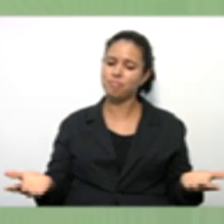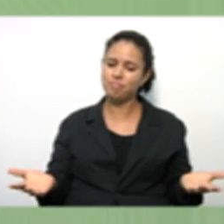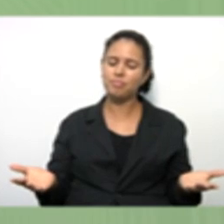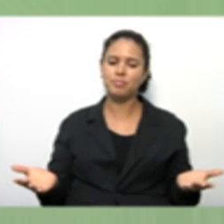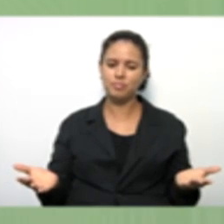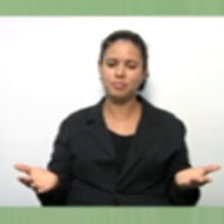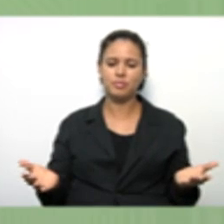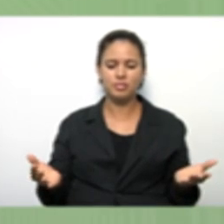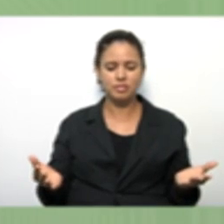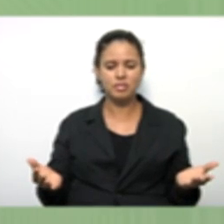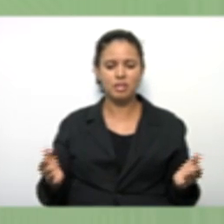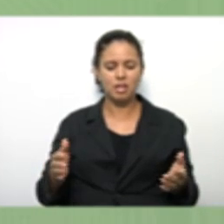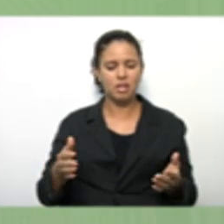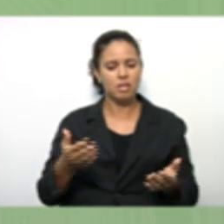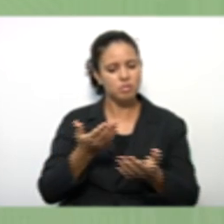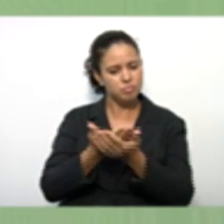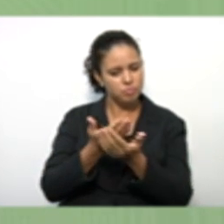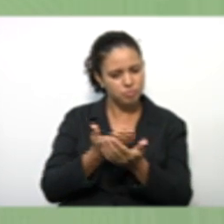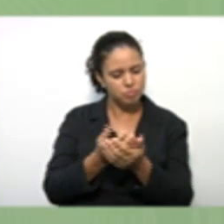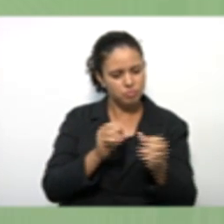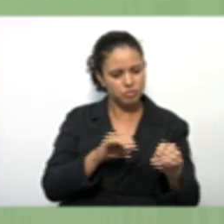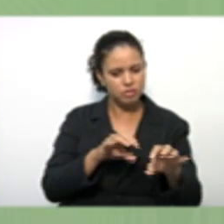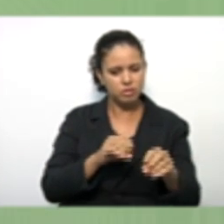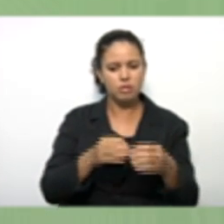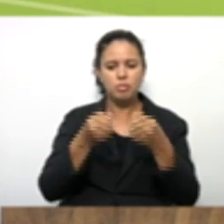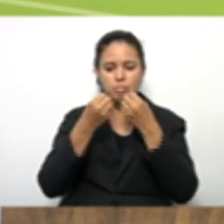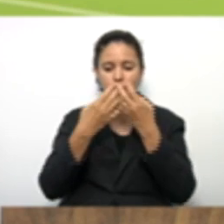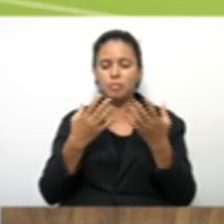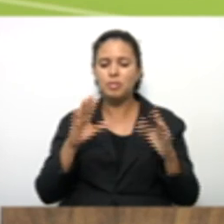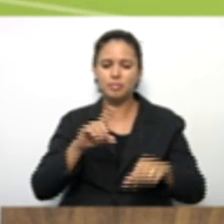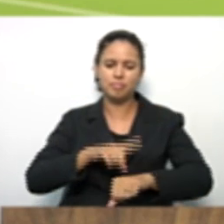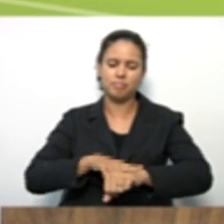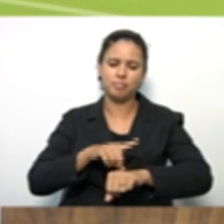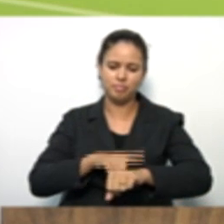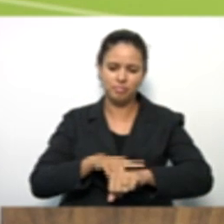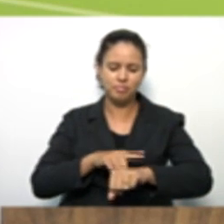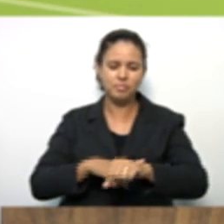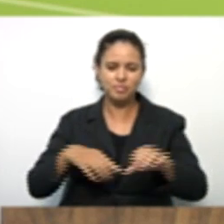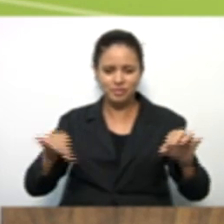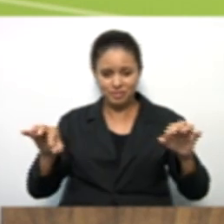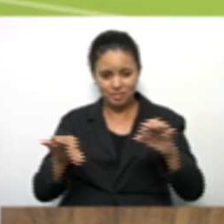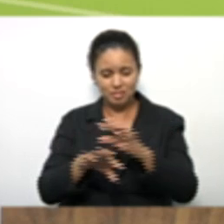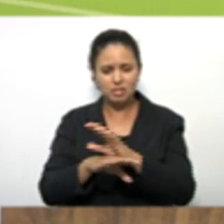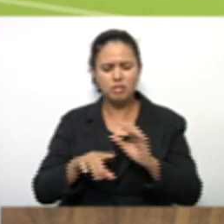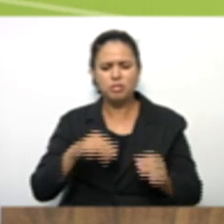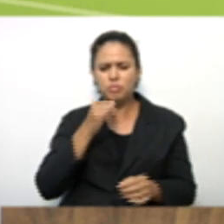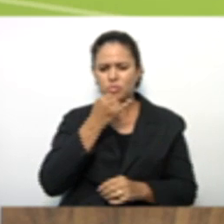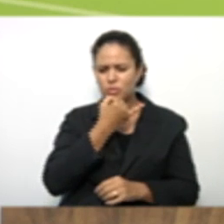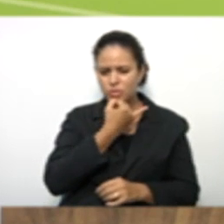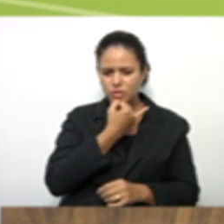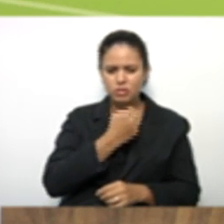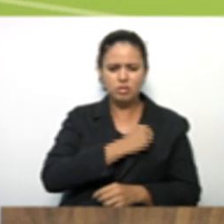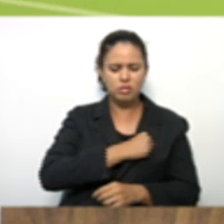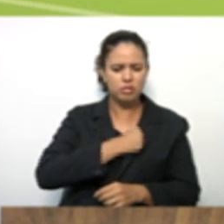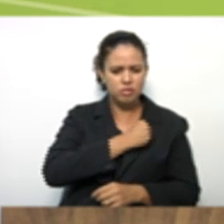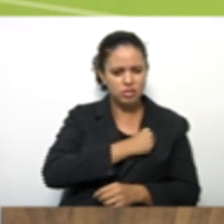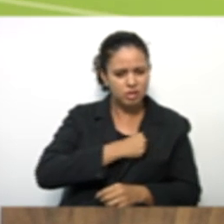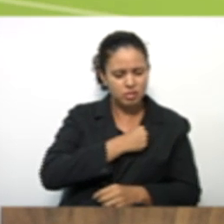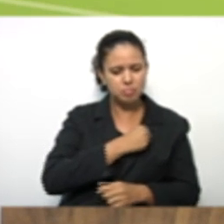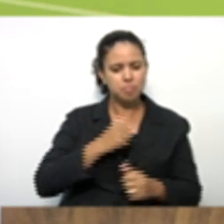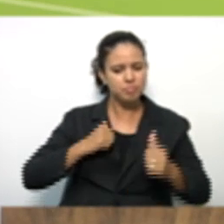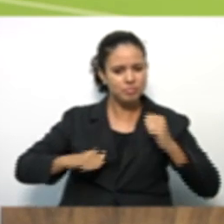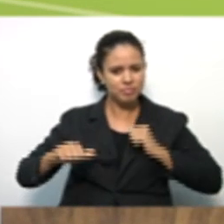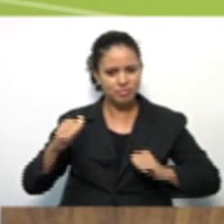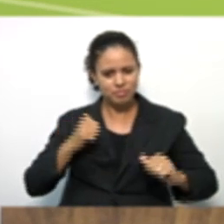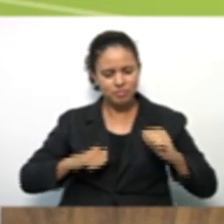Professora, a aula foi boa, mas infelizmente nosso tempo está acabando. Já estou ficando triste, já estou com saudade de vocês, já estou